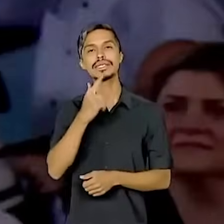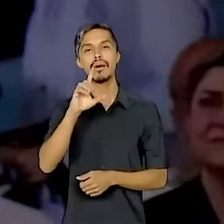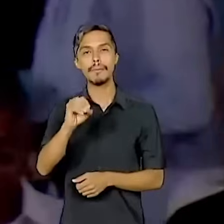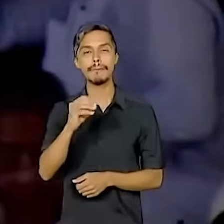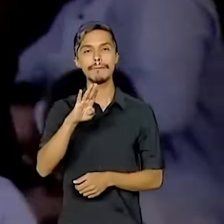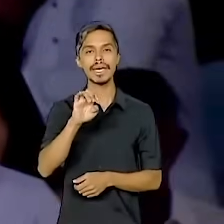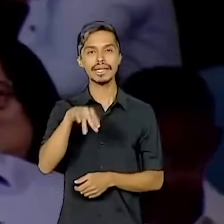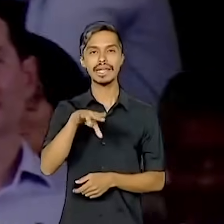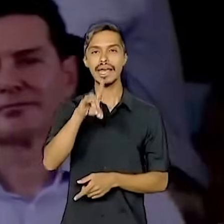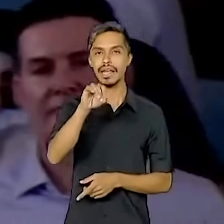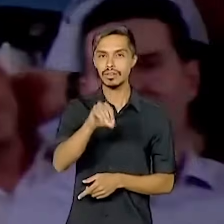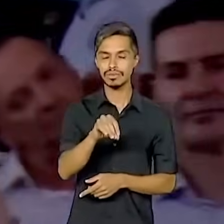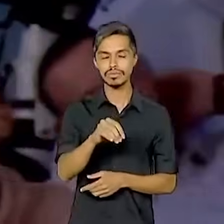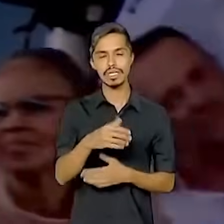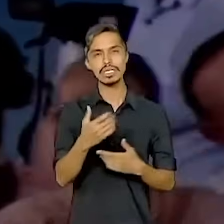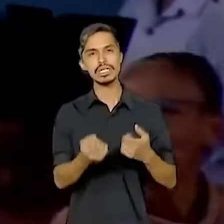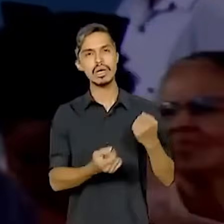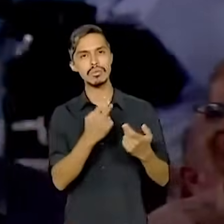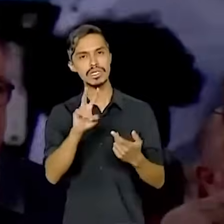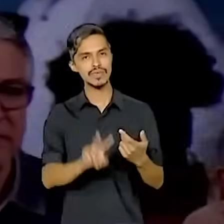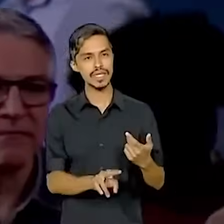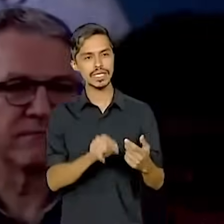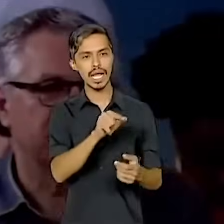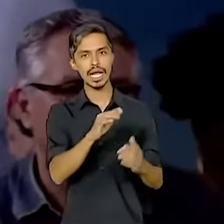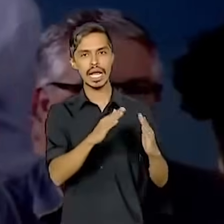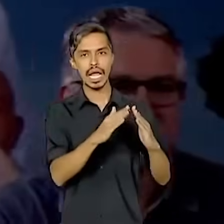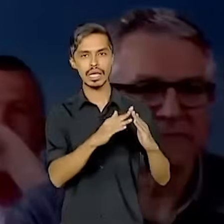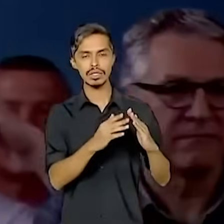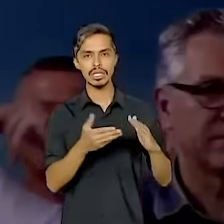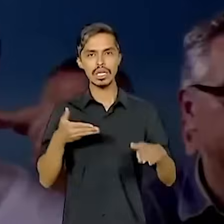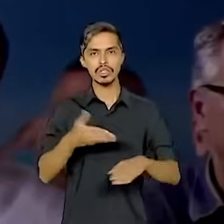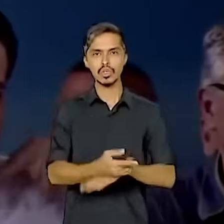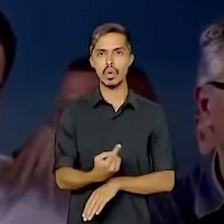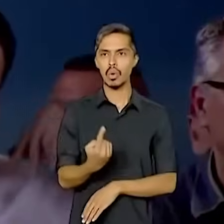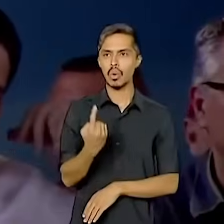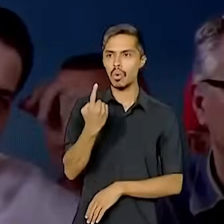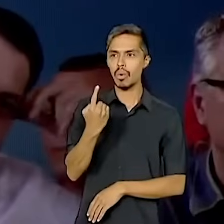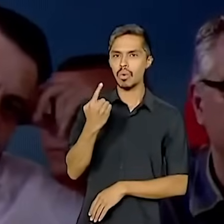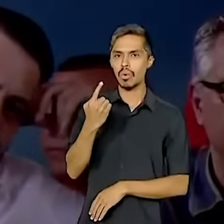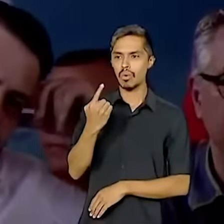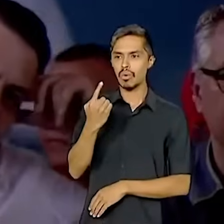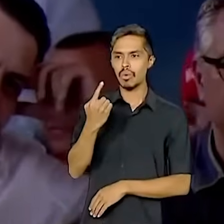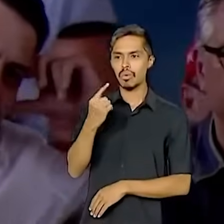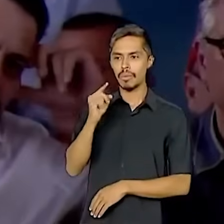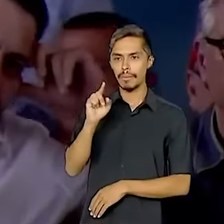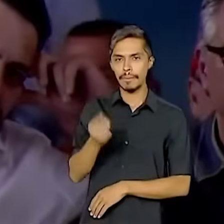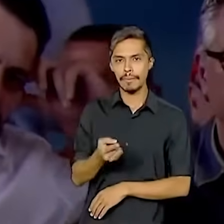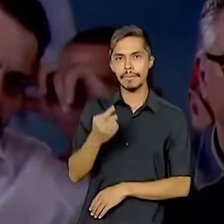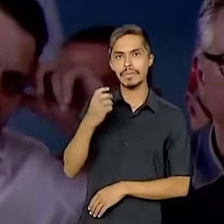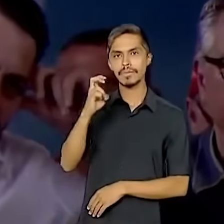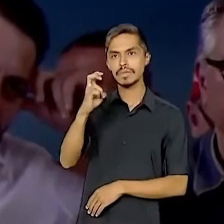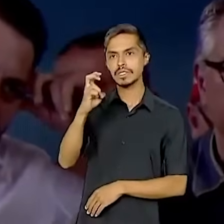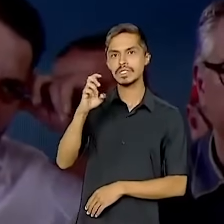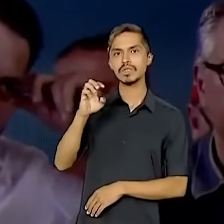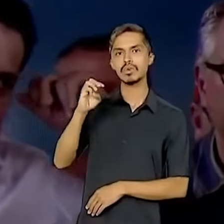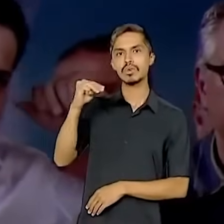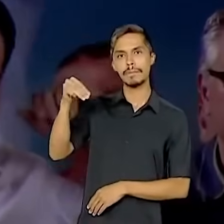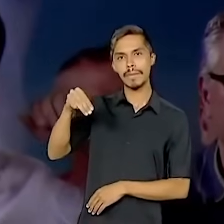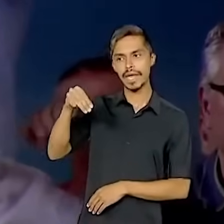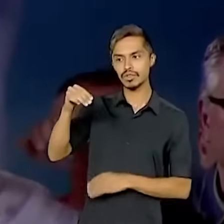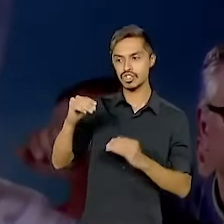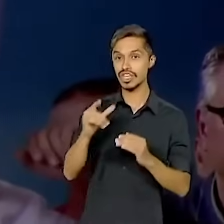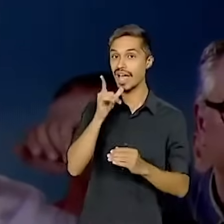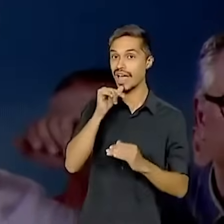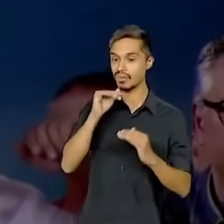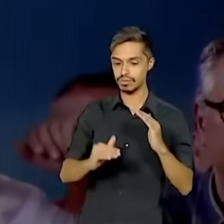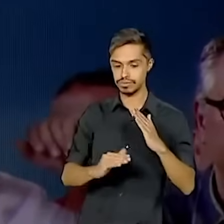vezes, a casa que eu morava, um dia entrou 1,5 metros de água dentro de casa, à noite. E